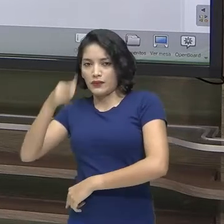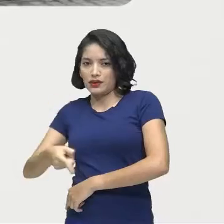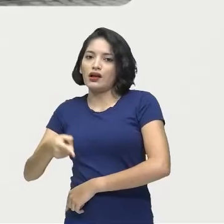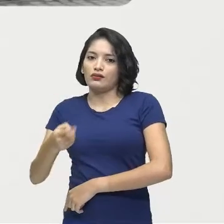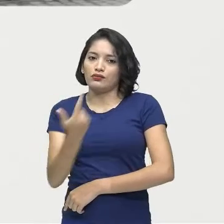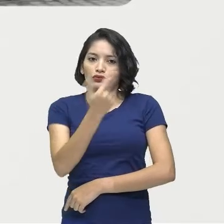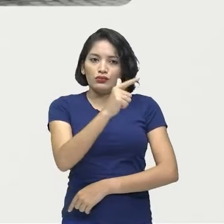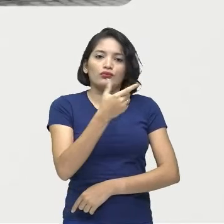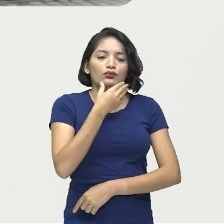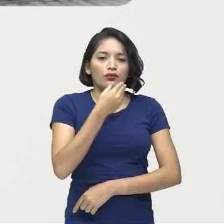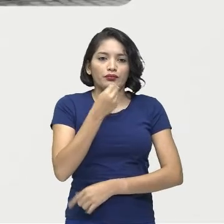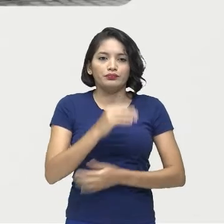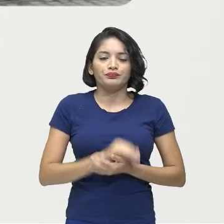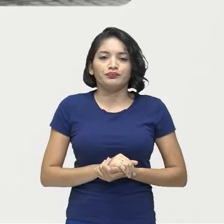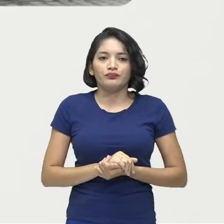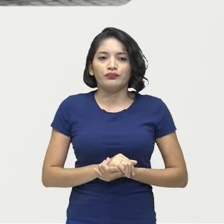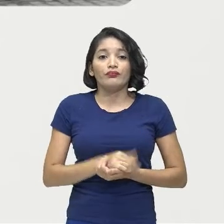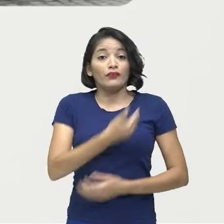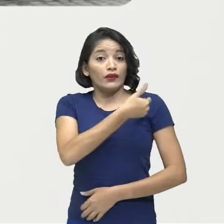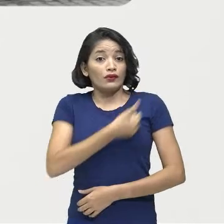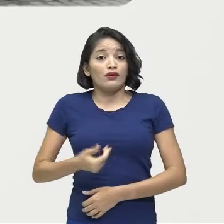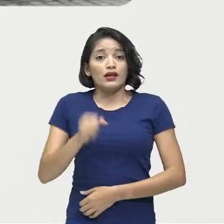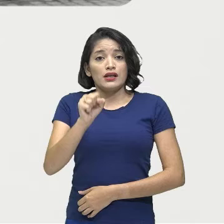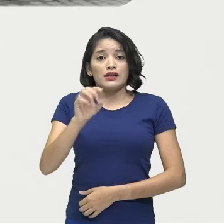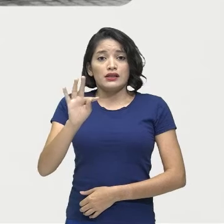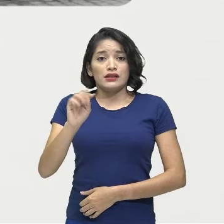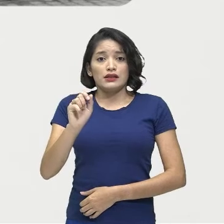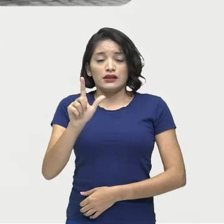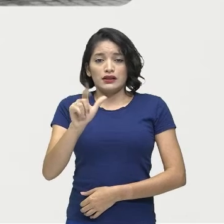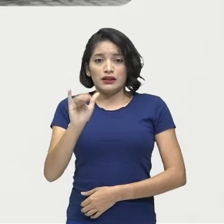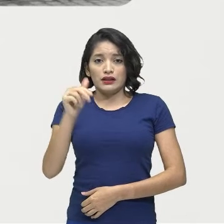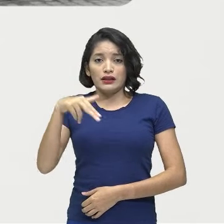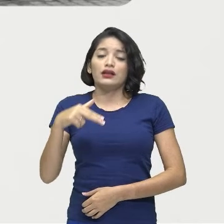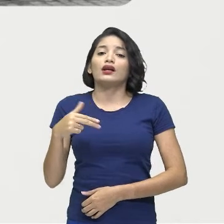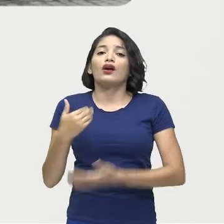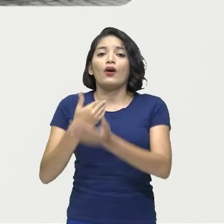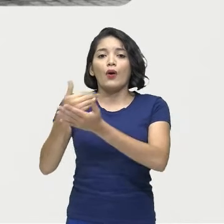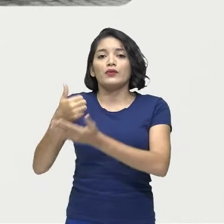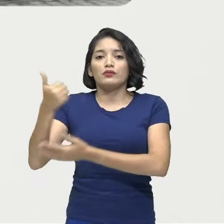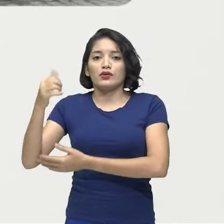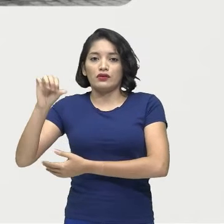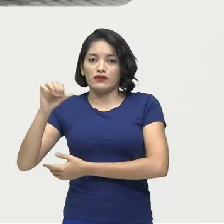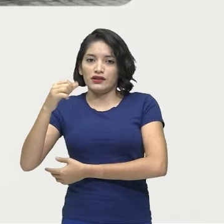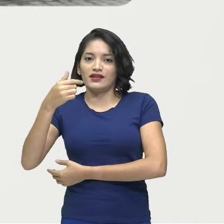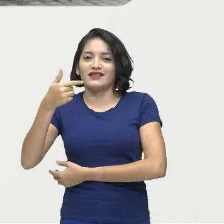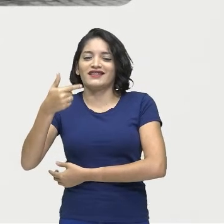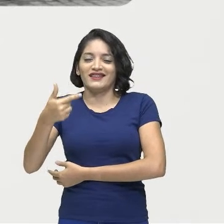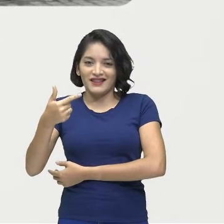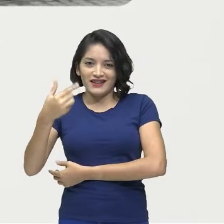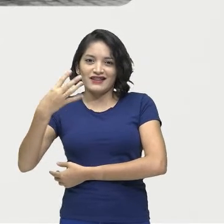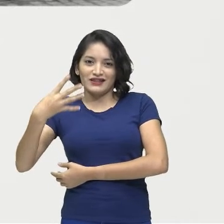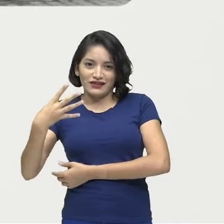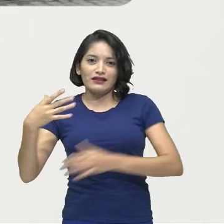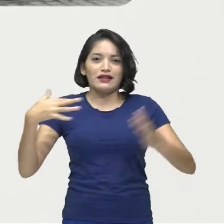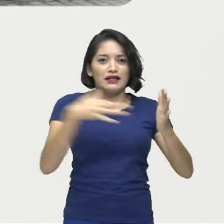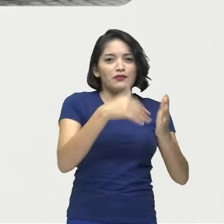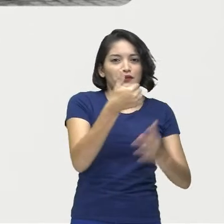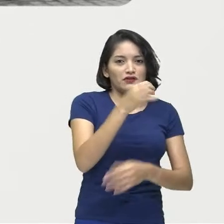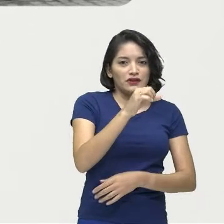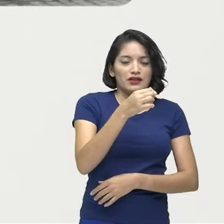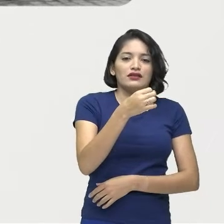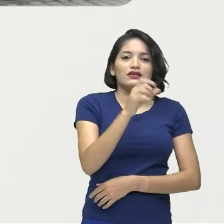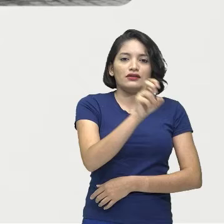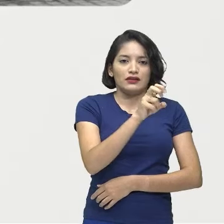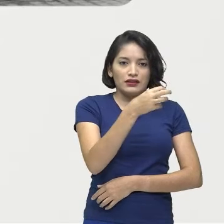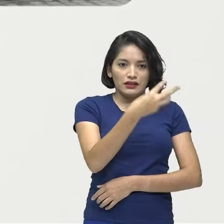Vamos lá? O governo de Stalin, ele vai acontecer entre os anos de 1924 a 1953. Criação dos